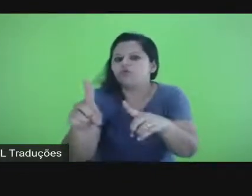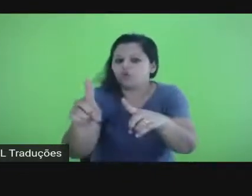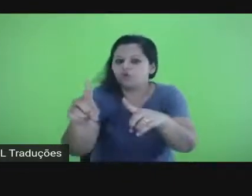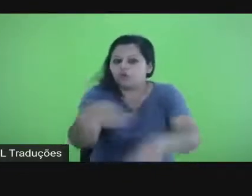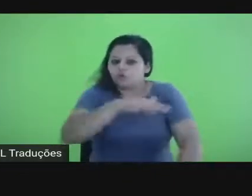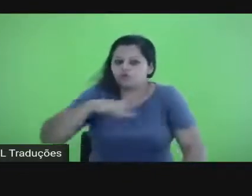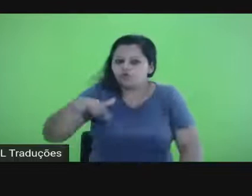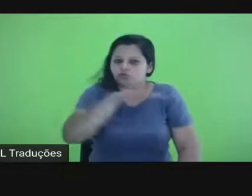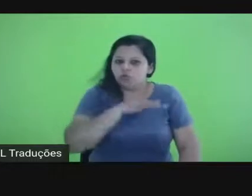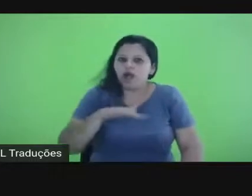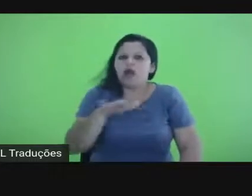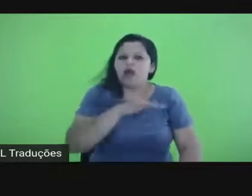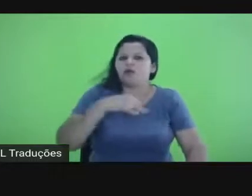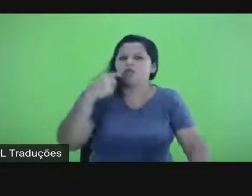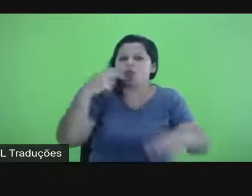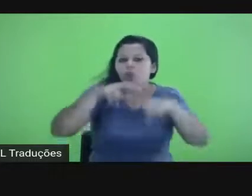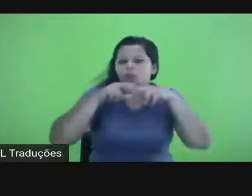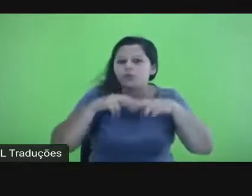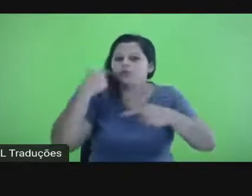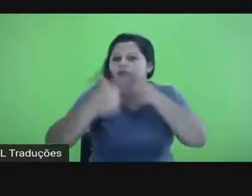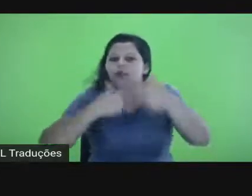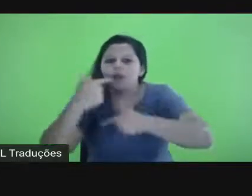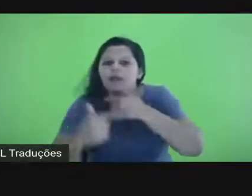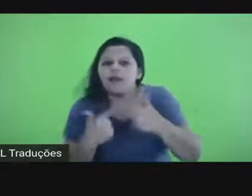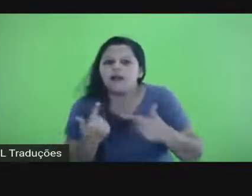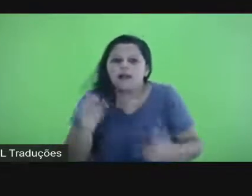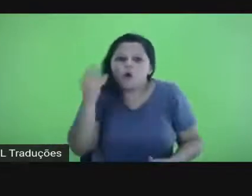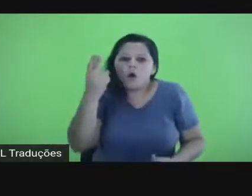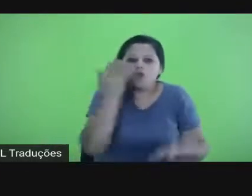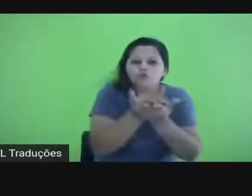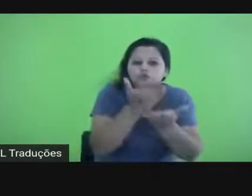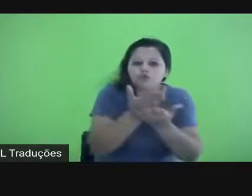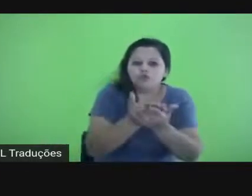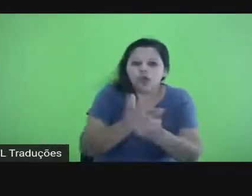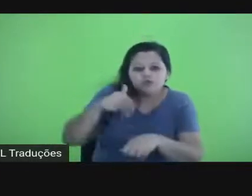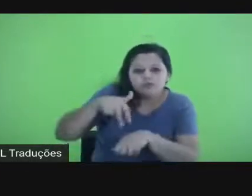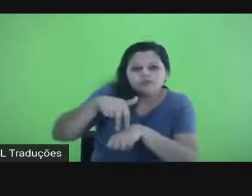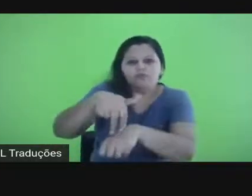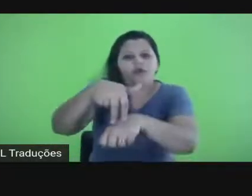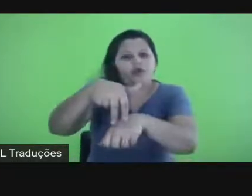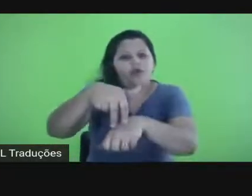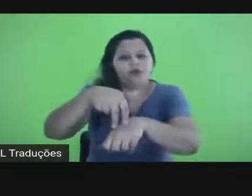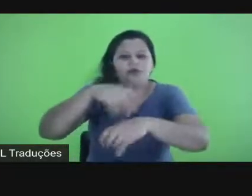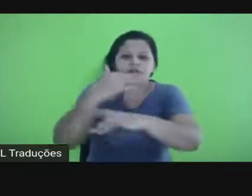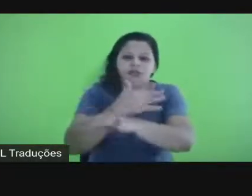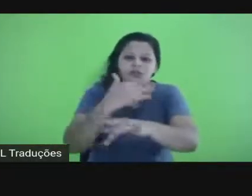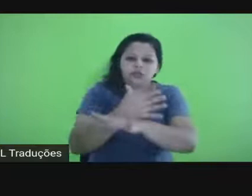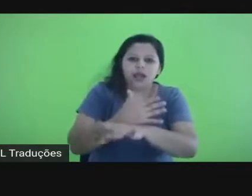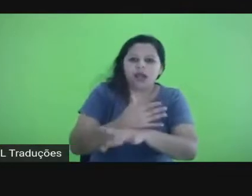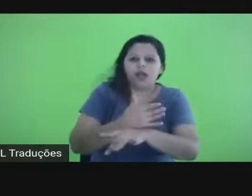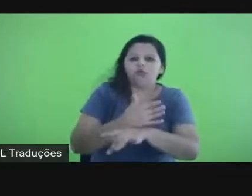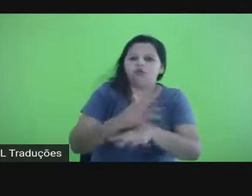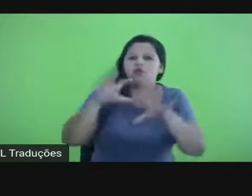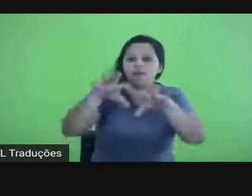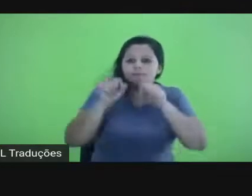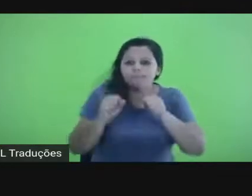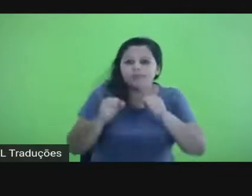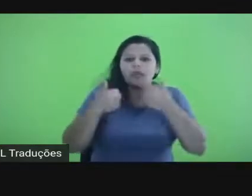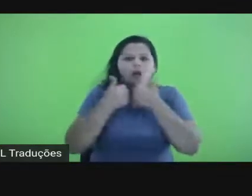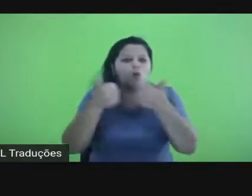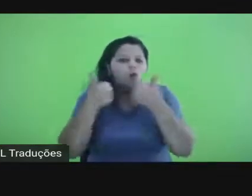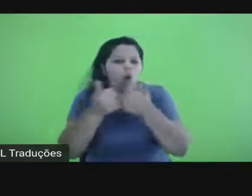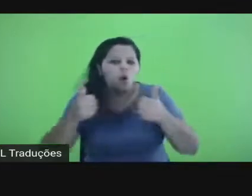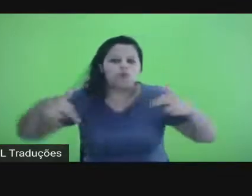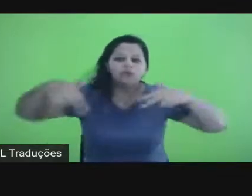porque você vai trabalhar, você vai estudar, enfim, você vai fazer qualquer coisa, e você vai na cidade, você vai pegar seu ônibus, você vai transitar pela cidade, você